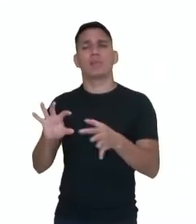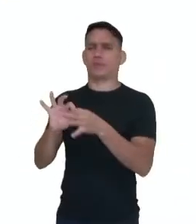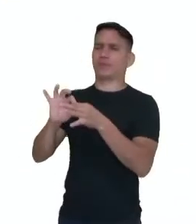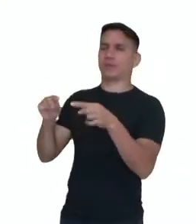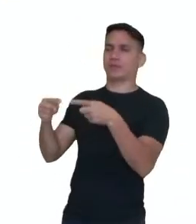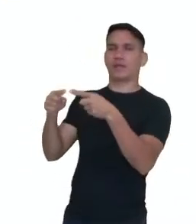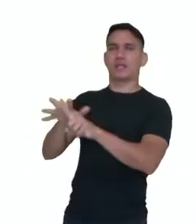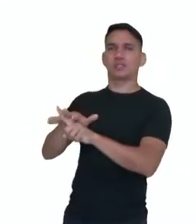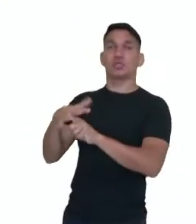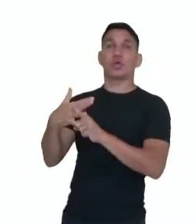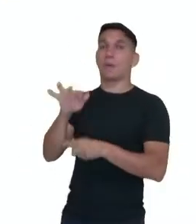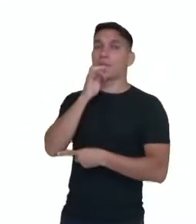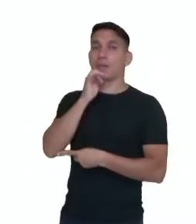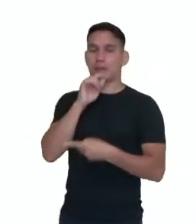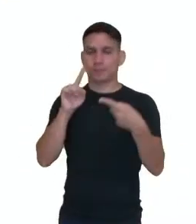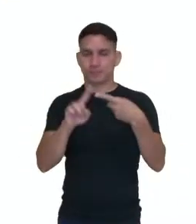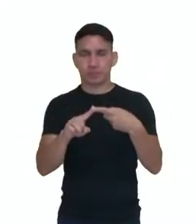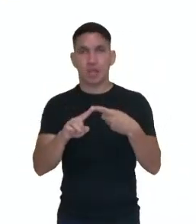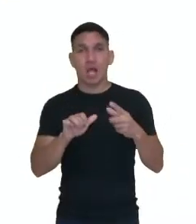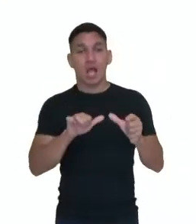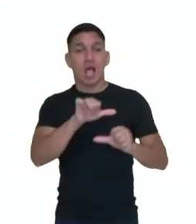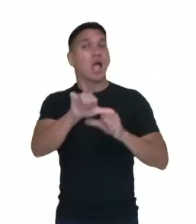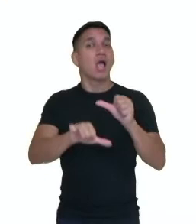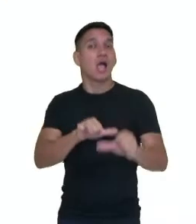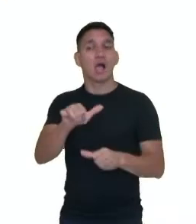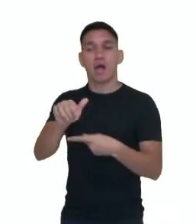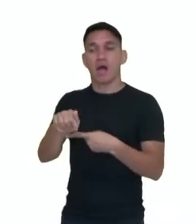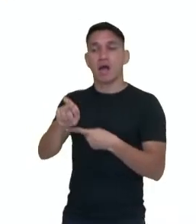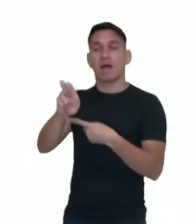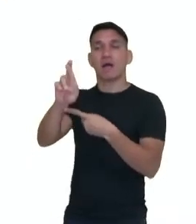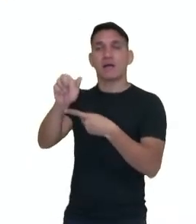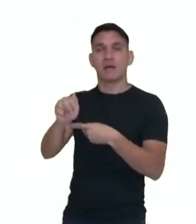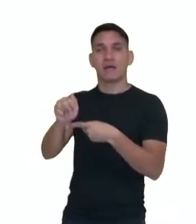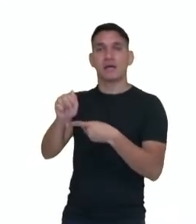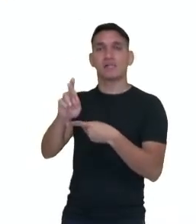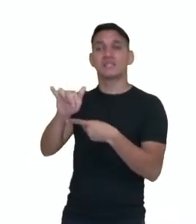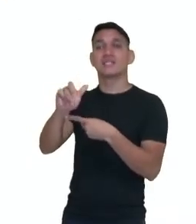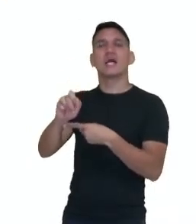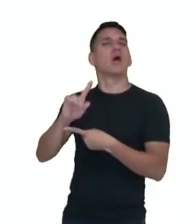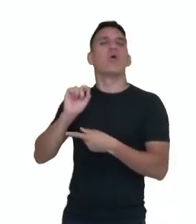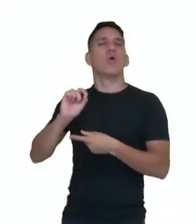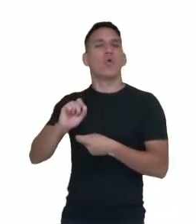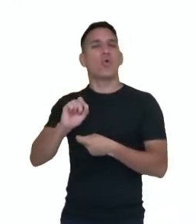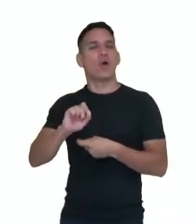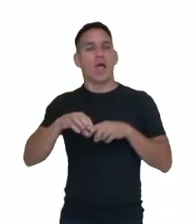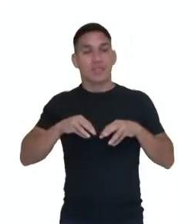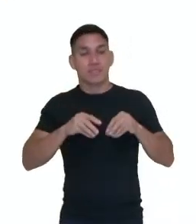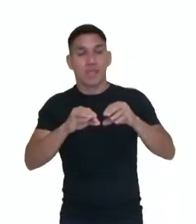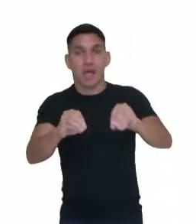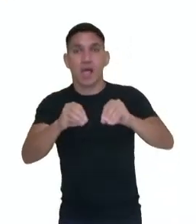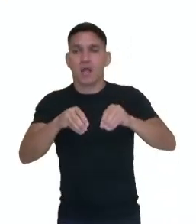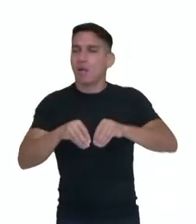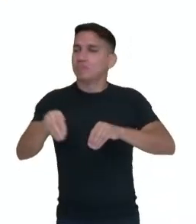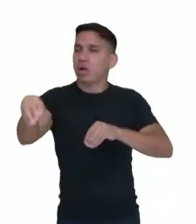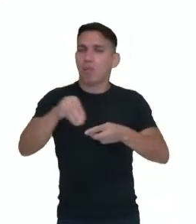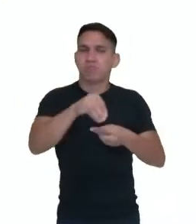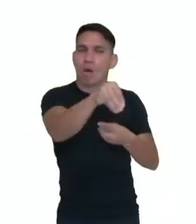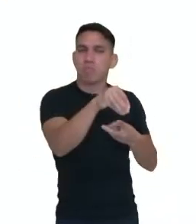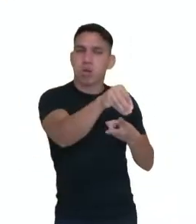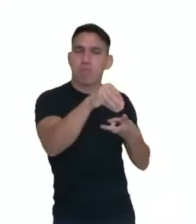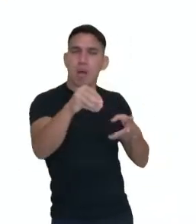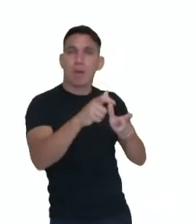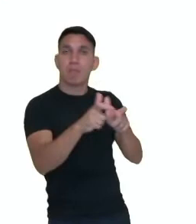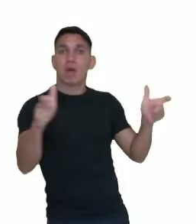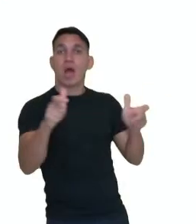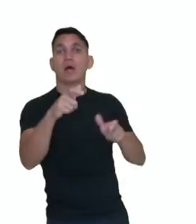socialismo, como reforma agrária, então essa distribuição de terras de grandes proprietários rurais para a maioria